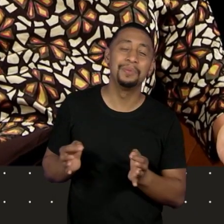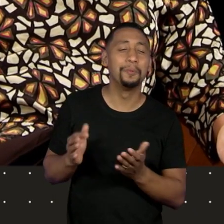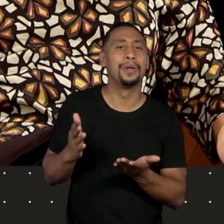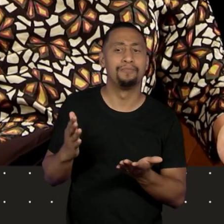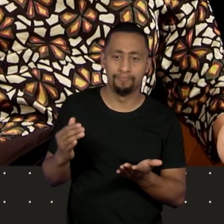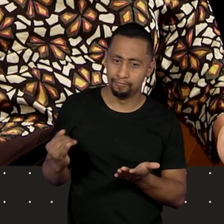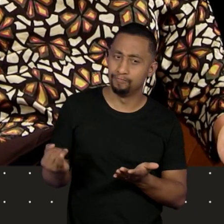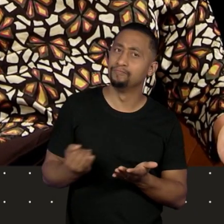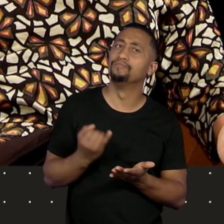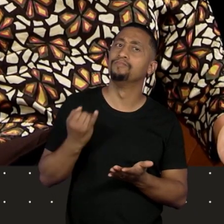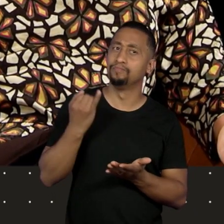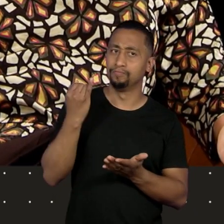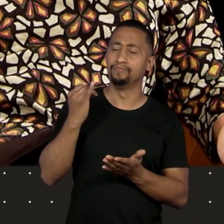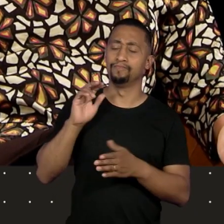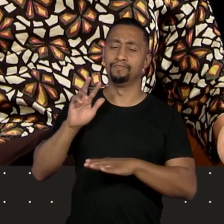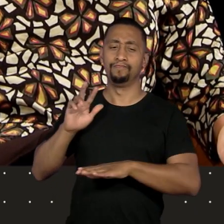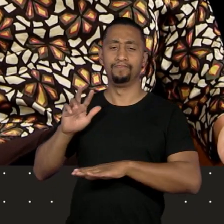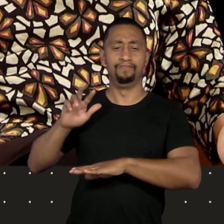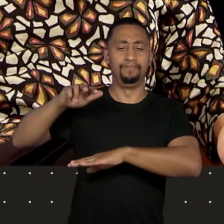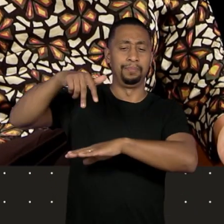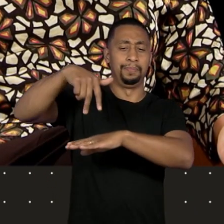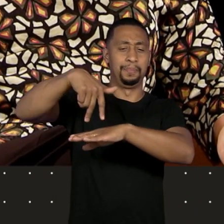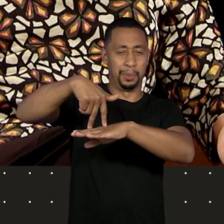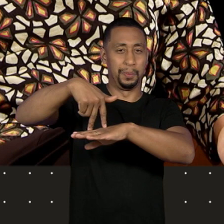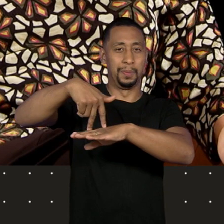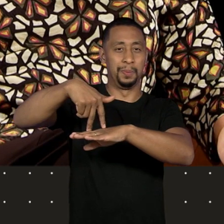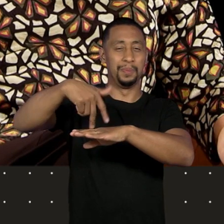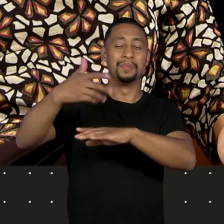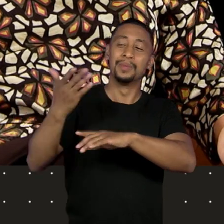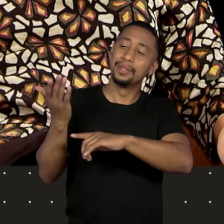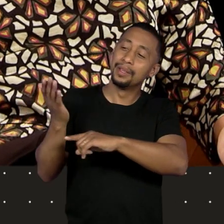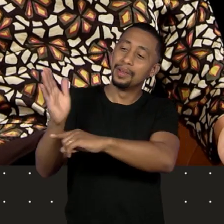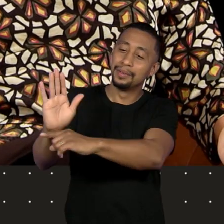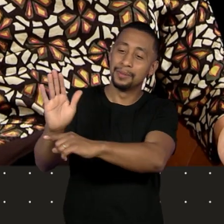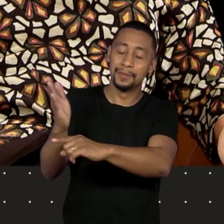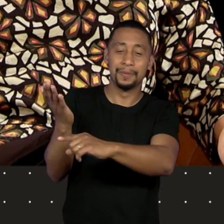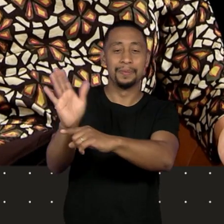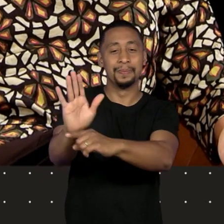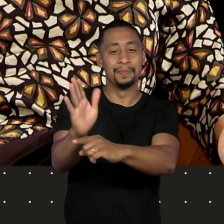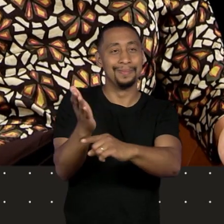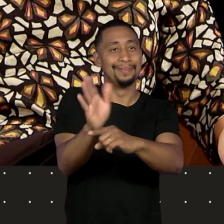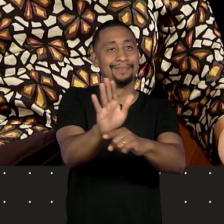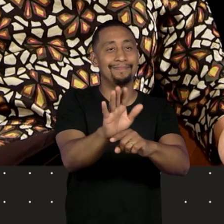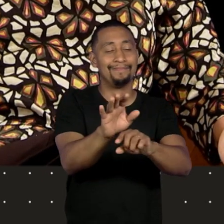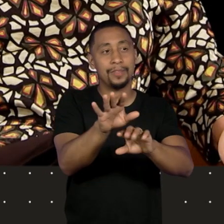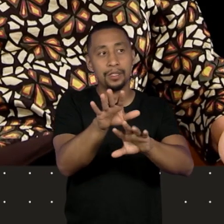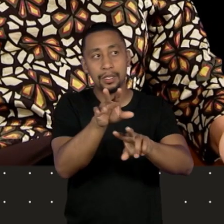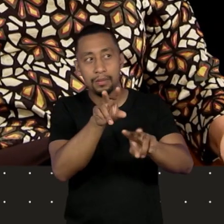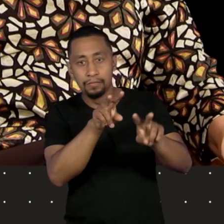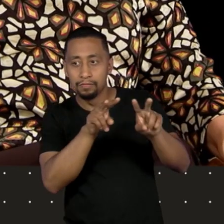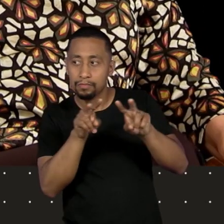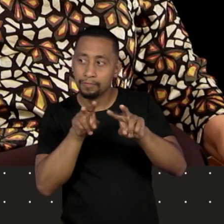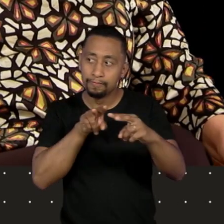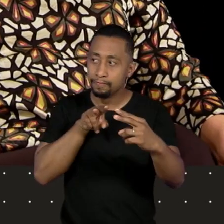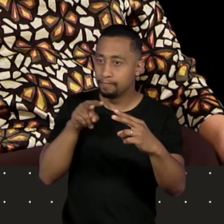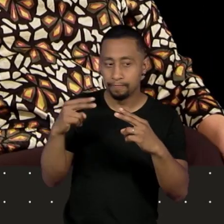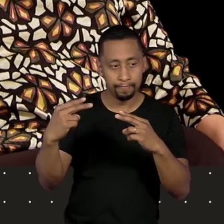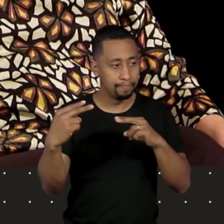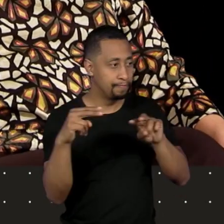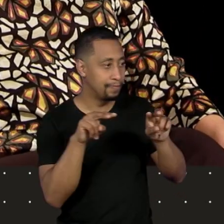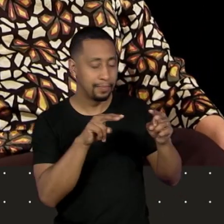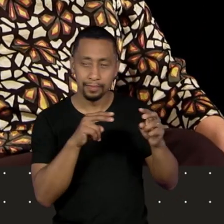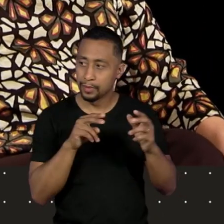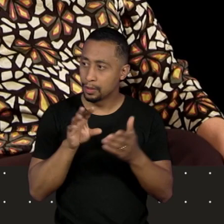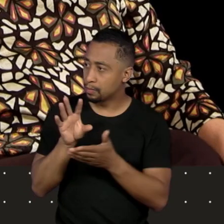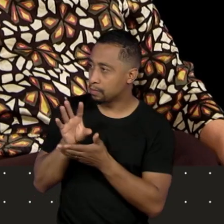importantíssimo que nos ajuda a olhar para os outros, e